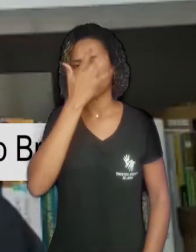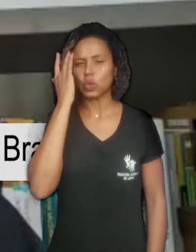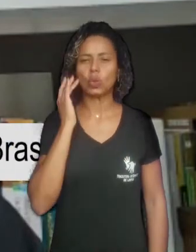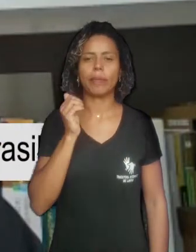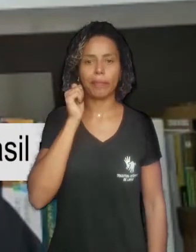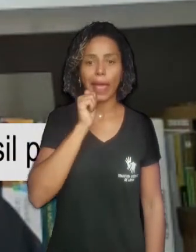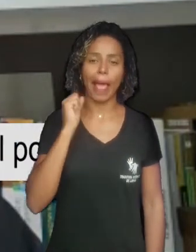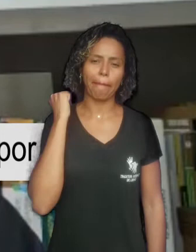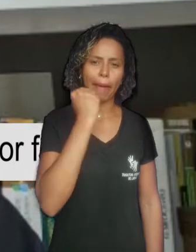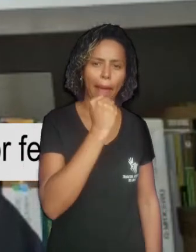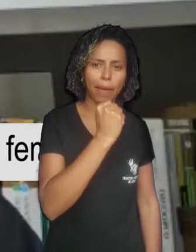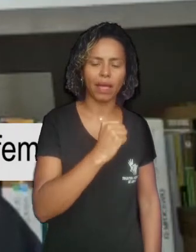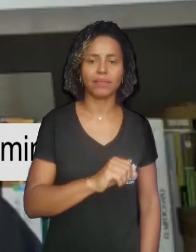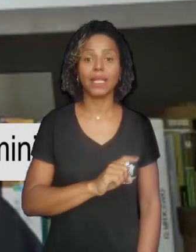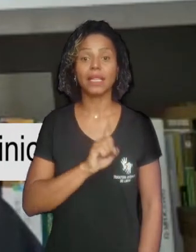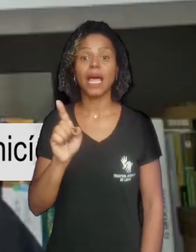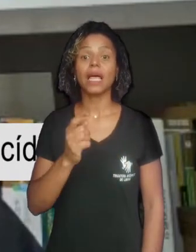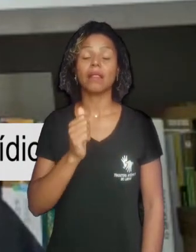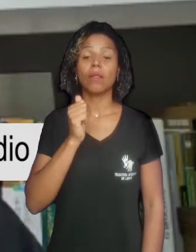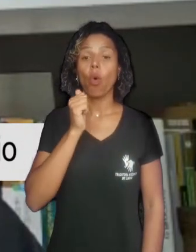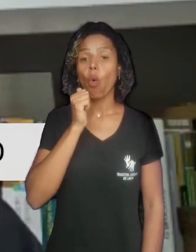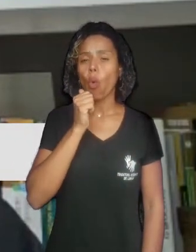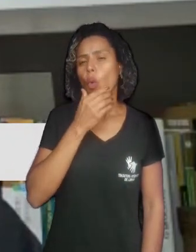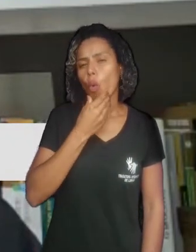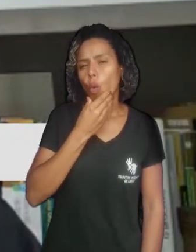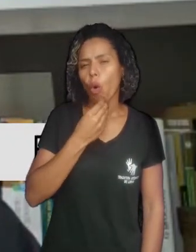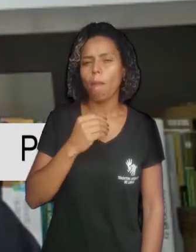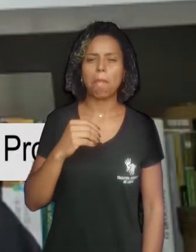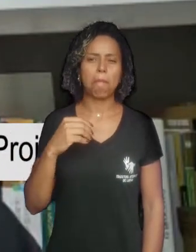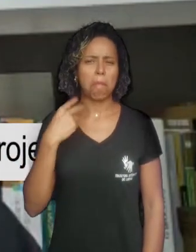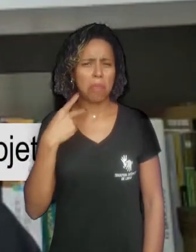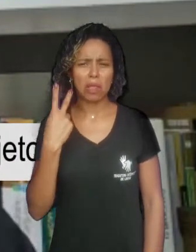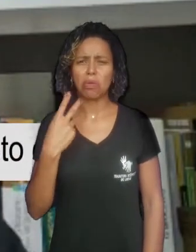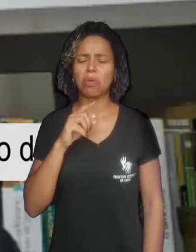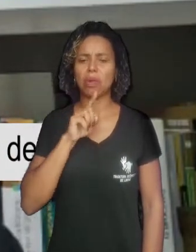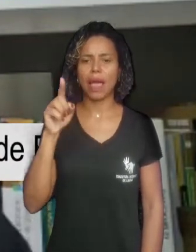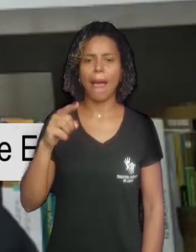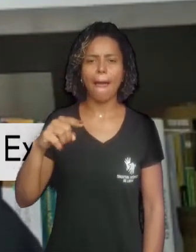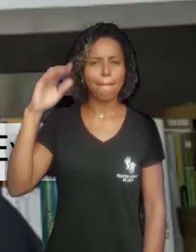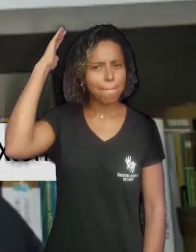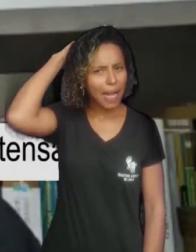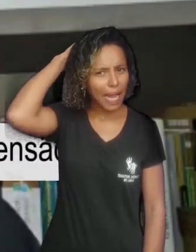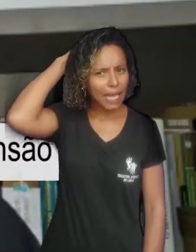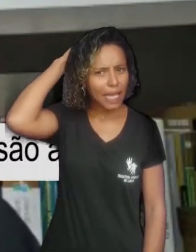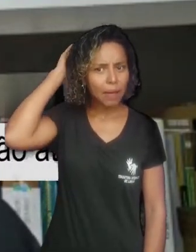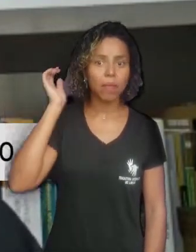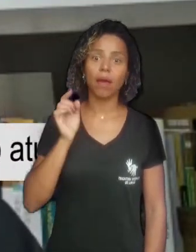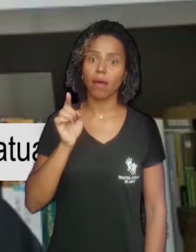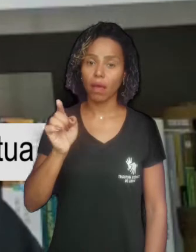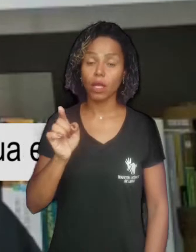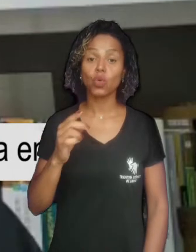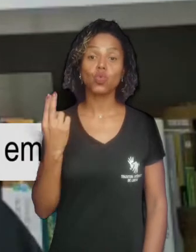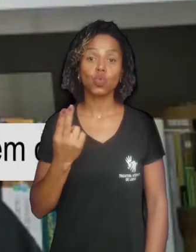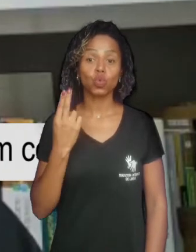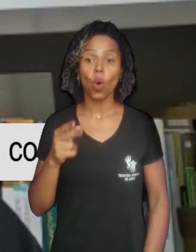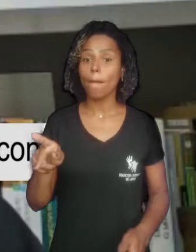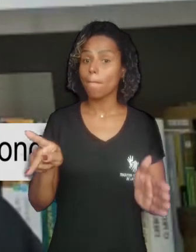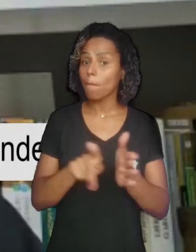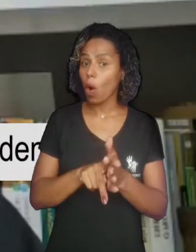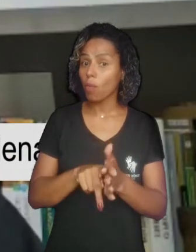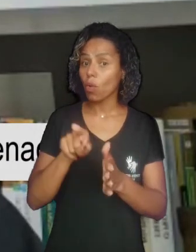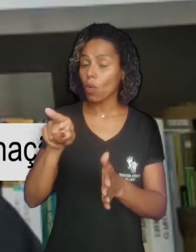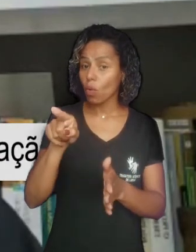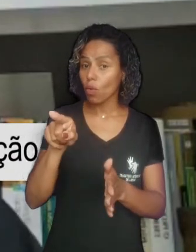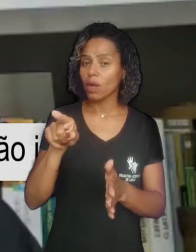parlamentar da Paraíba o SUS prerrogativas chamadas a formar material para sair une